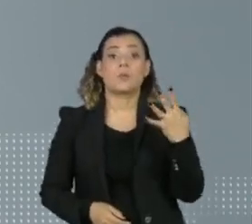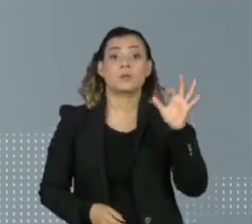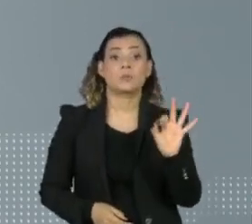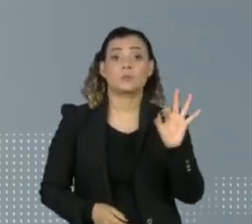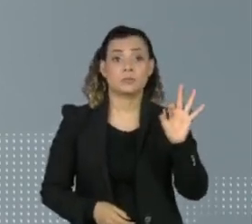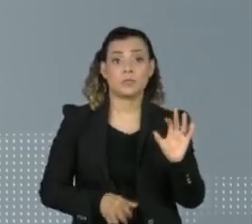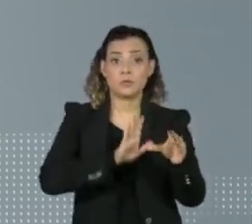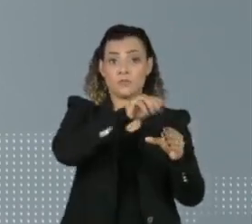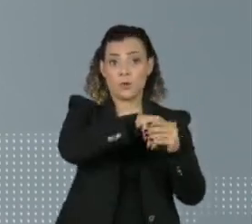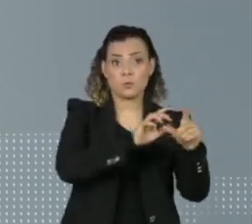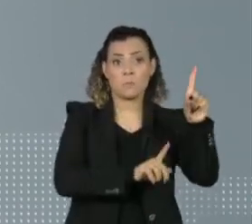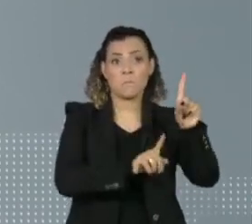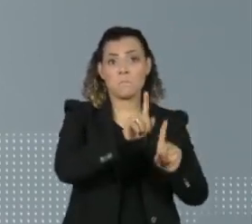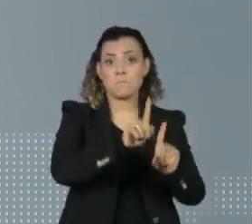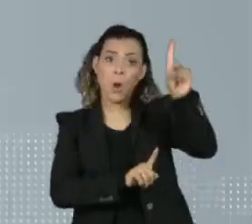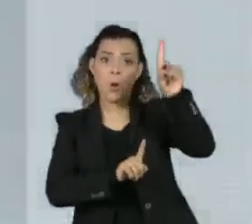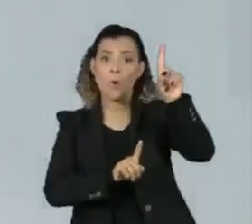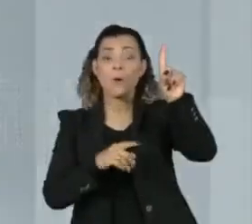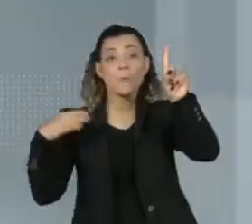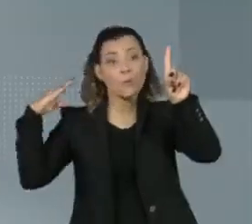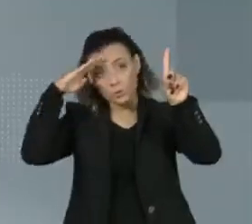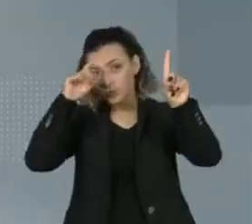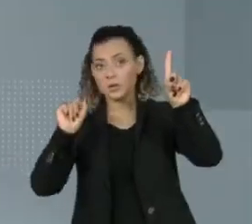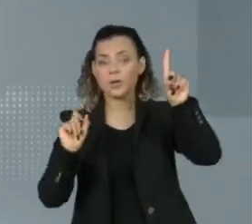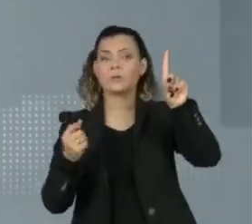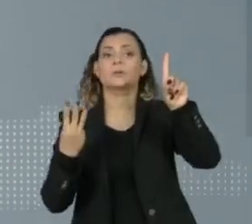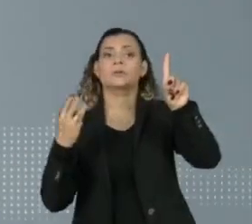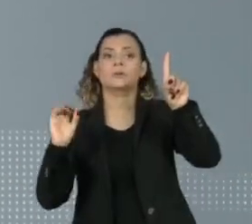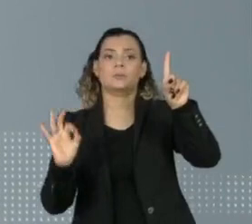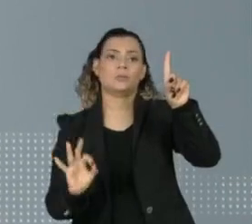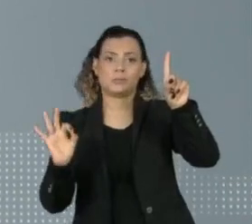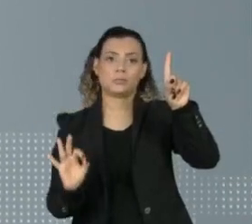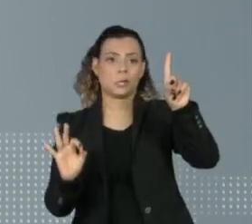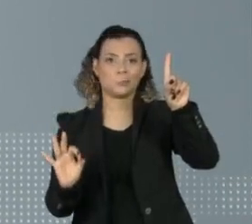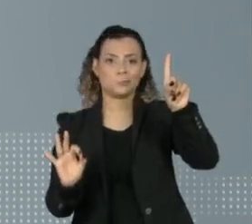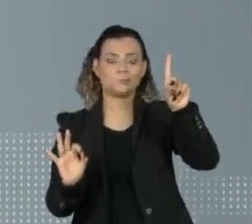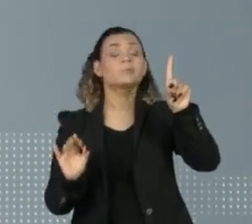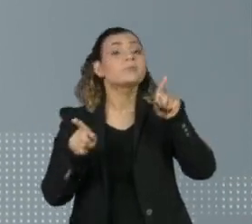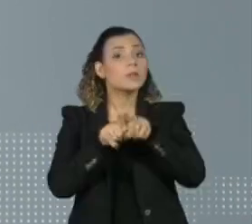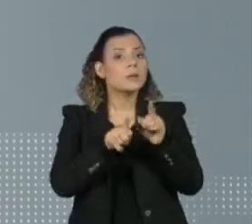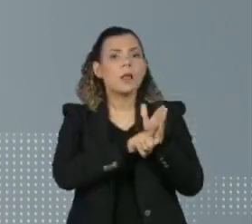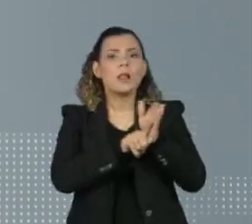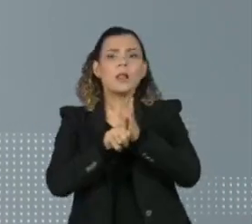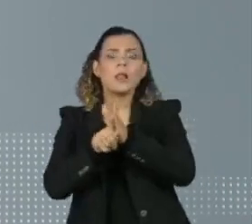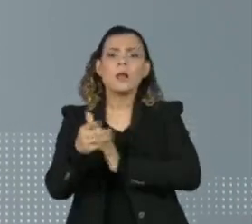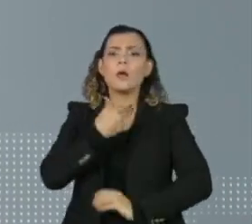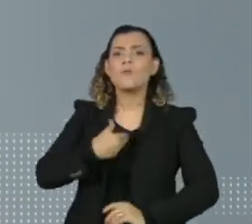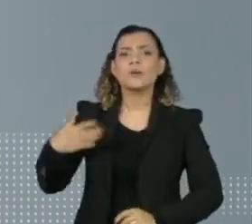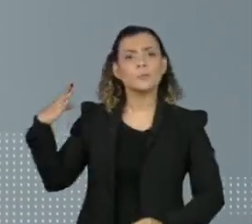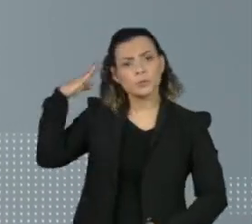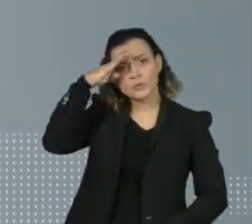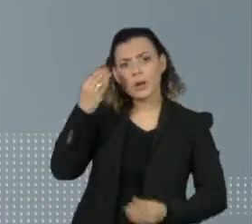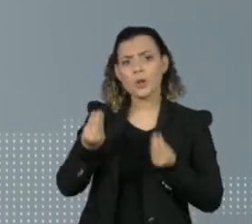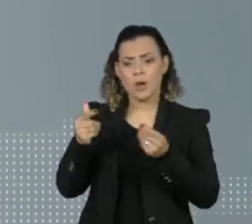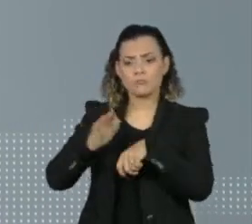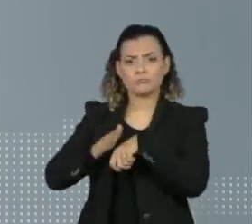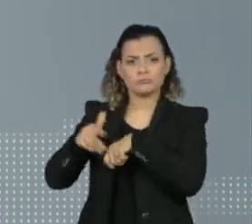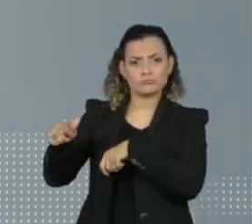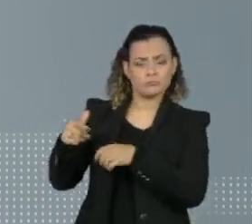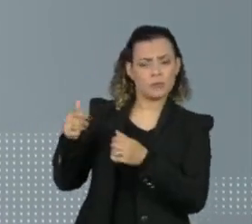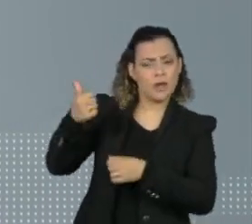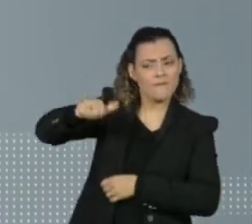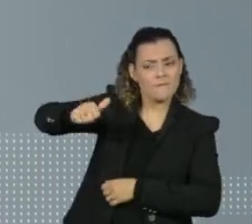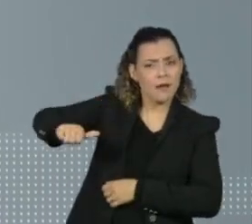válidos contra trinta por cento de bolsonaro a pesquisa Datafolha também apurou avaliação do governo de Jair bolsonaro